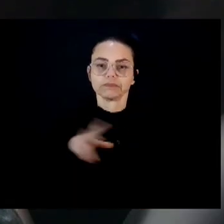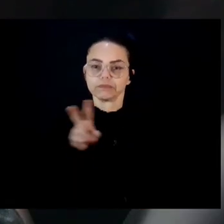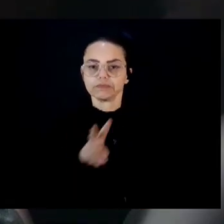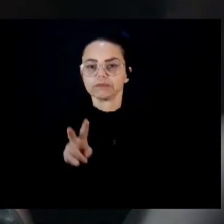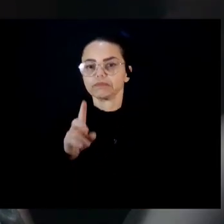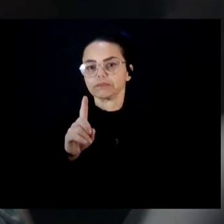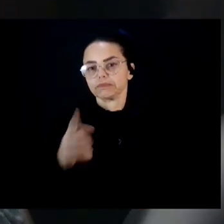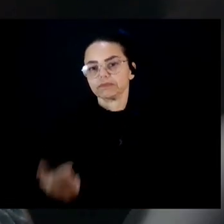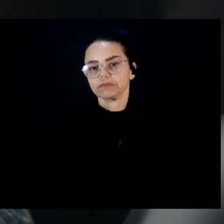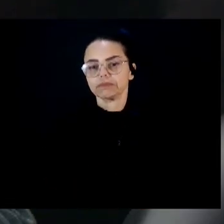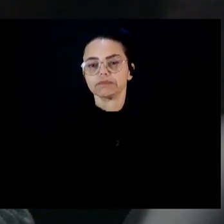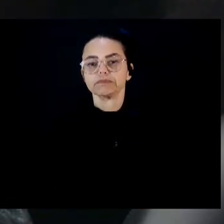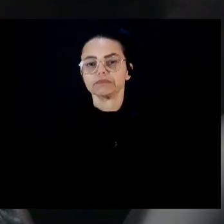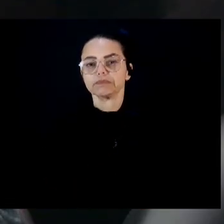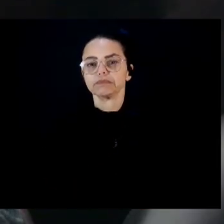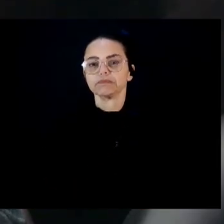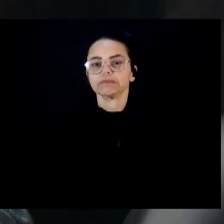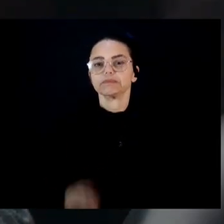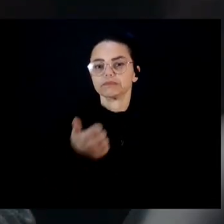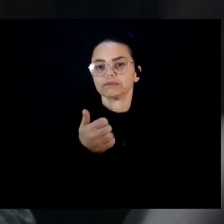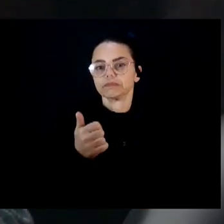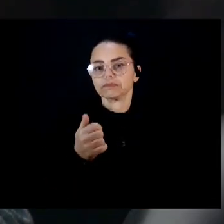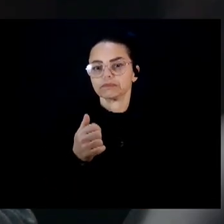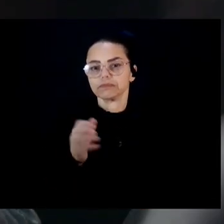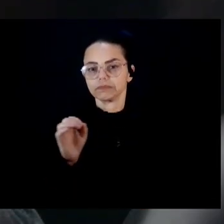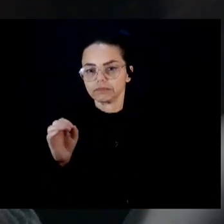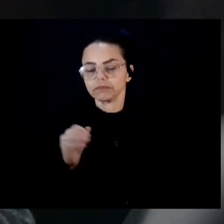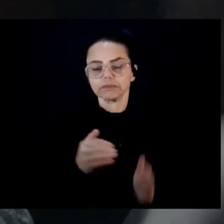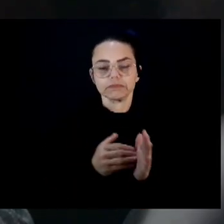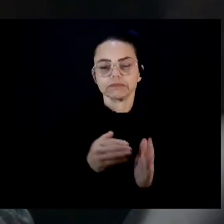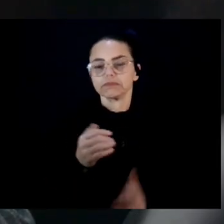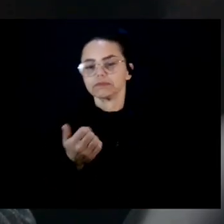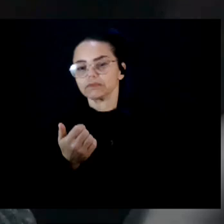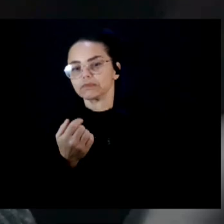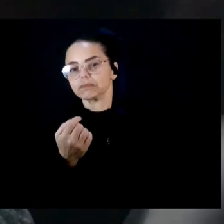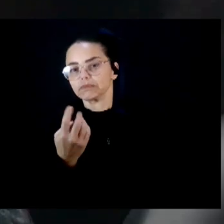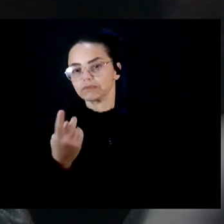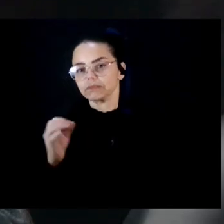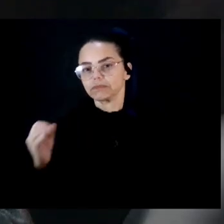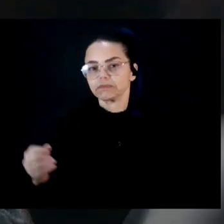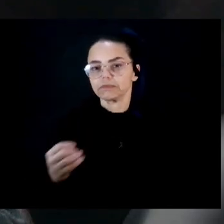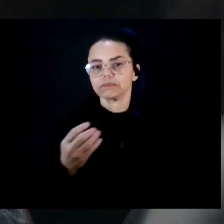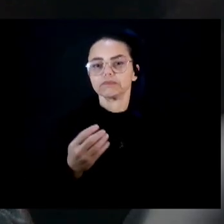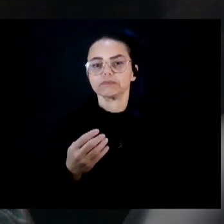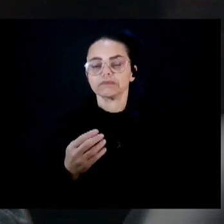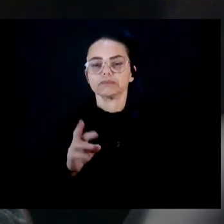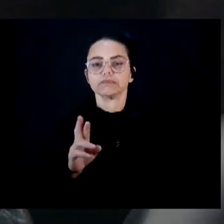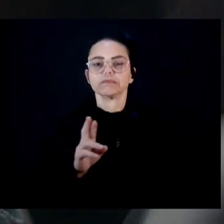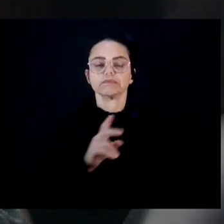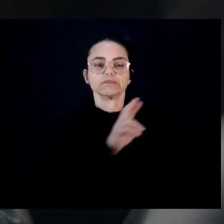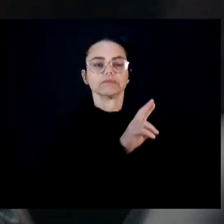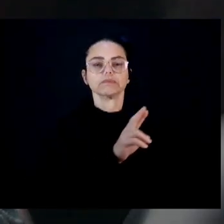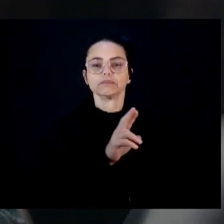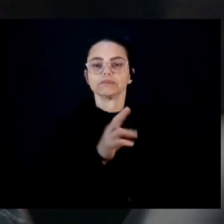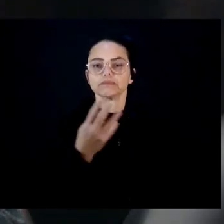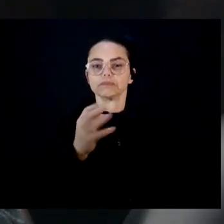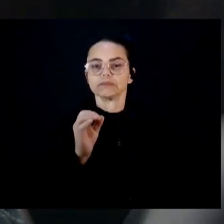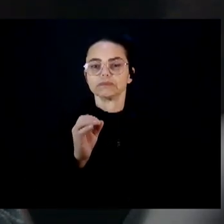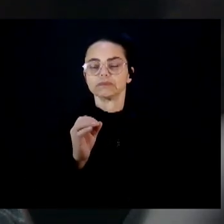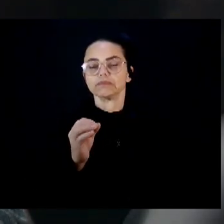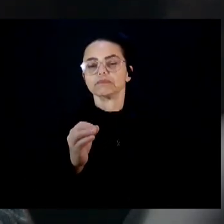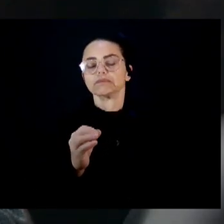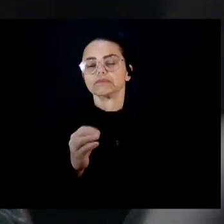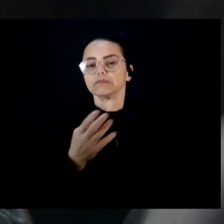que estar entre 60 e 100, Sim. entre 40, porque aqui no valor de referência do exame está o valor de 30. Mas espera